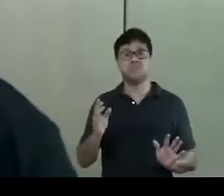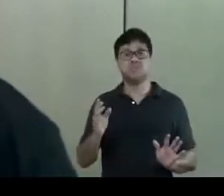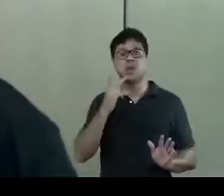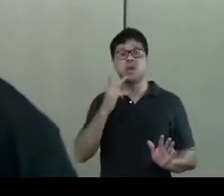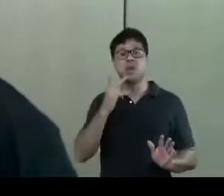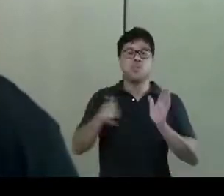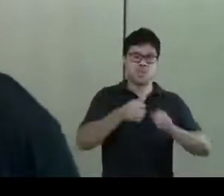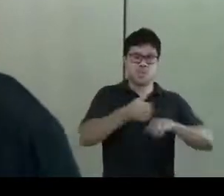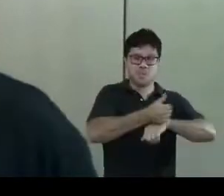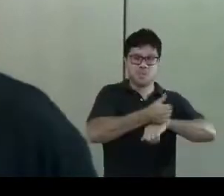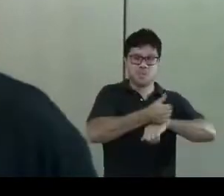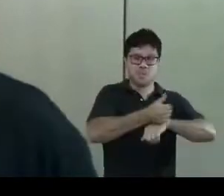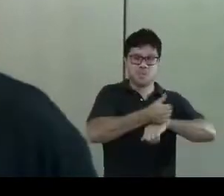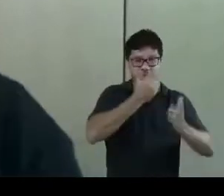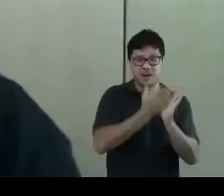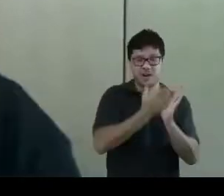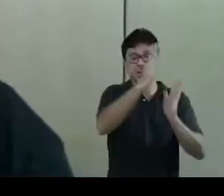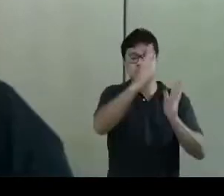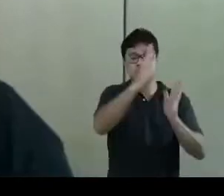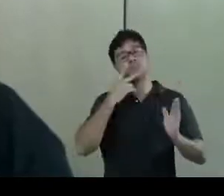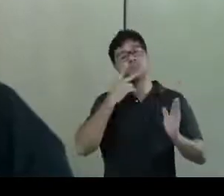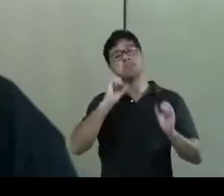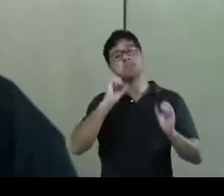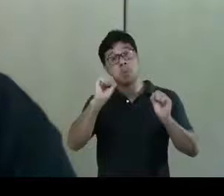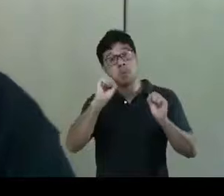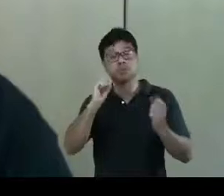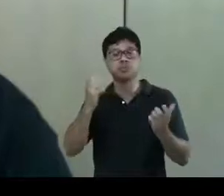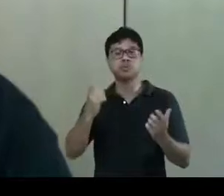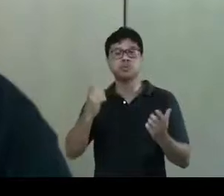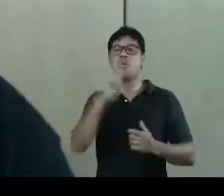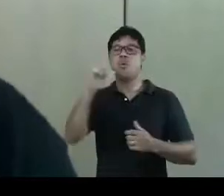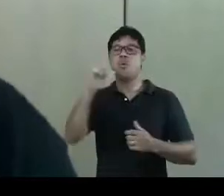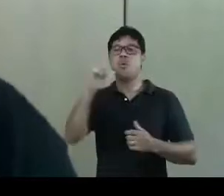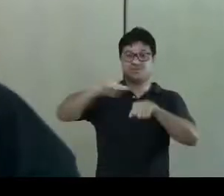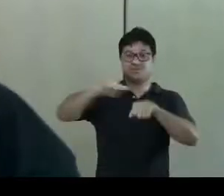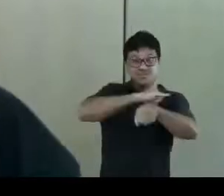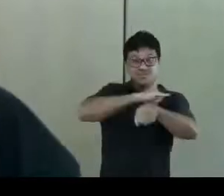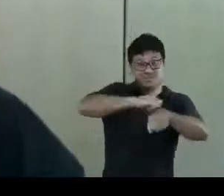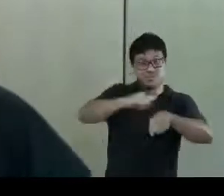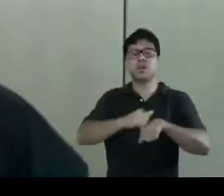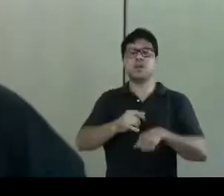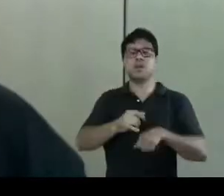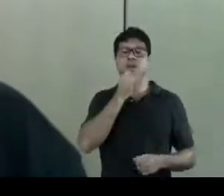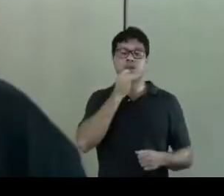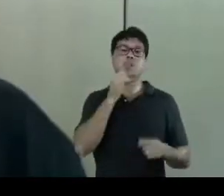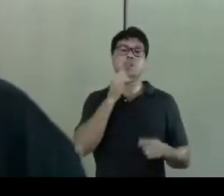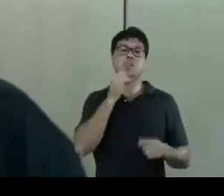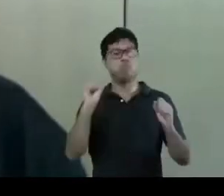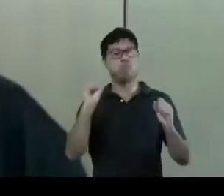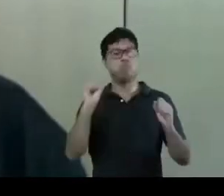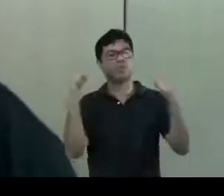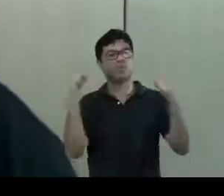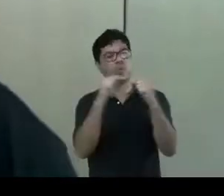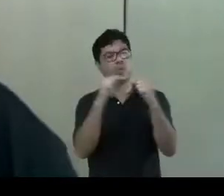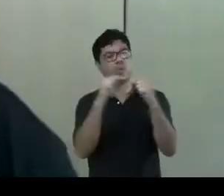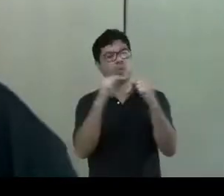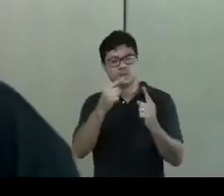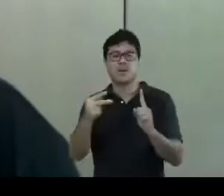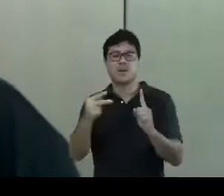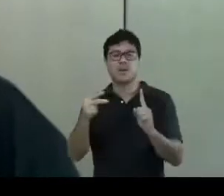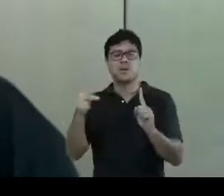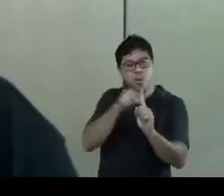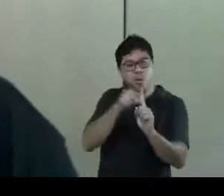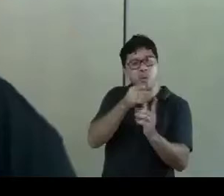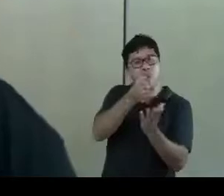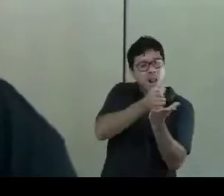digamos, do bibliotecário, mas poderem servir para outras práticas que têm a ver, aí sim, com abordagens de